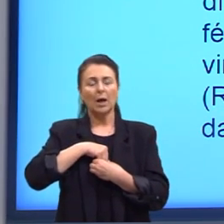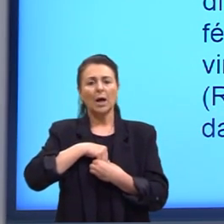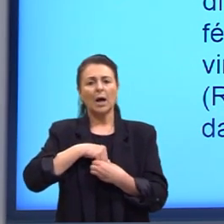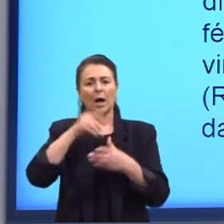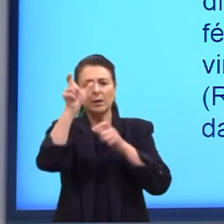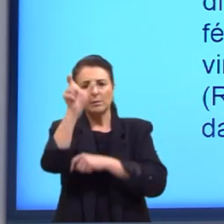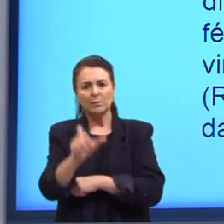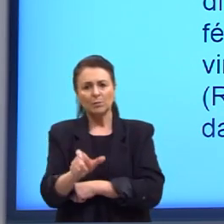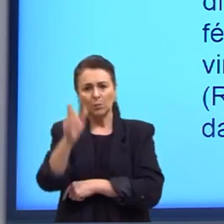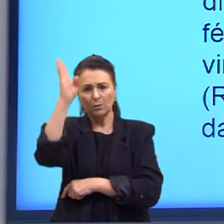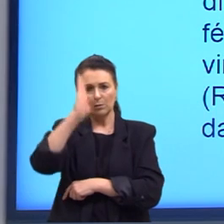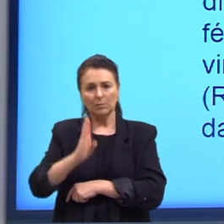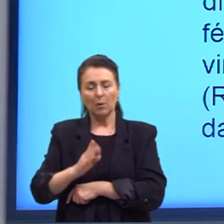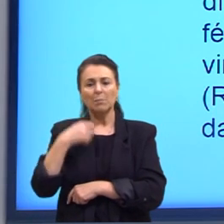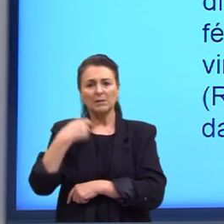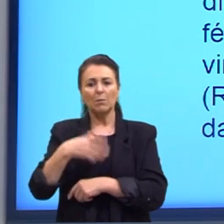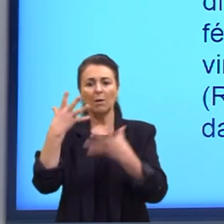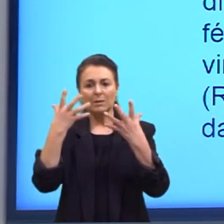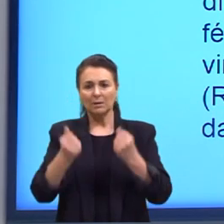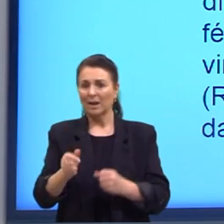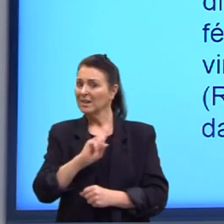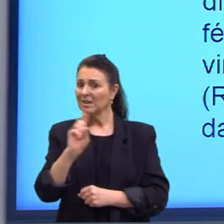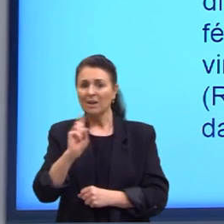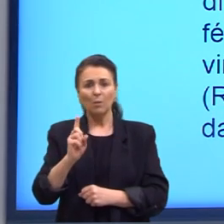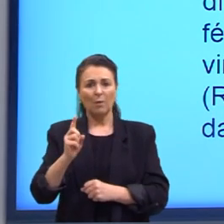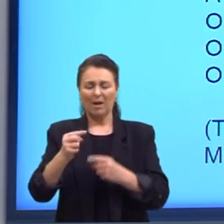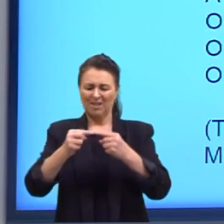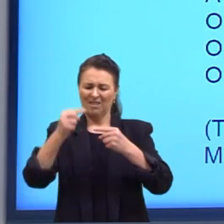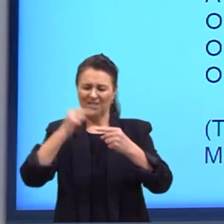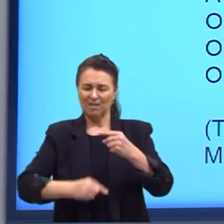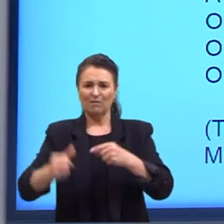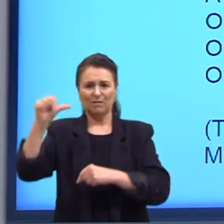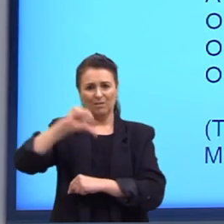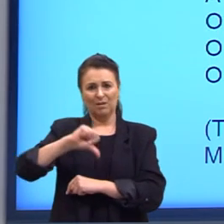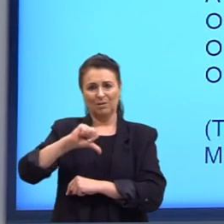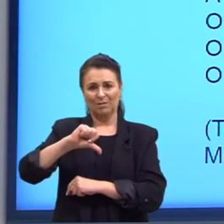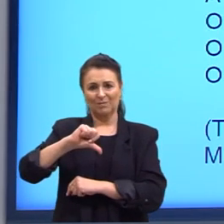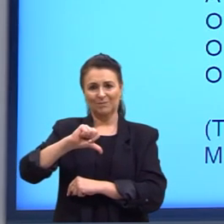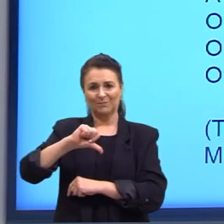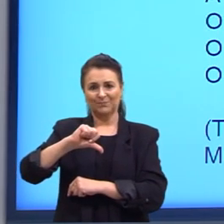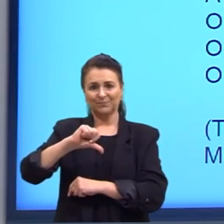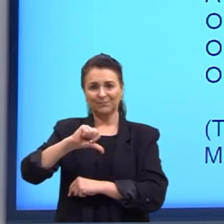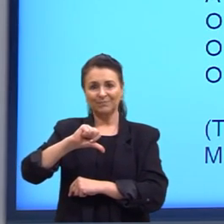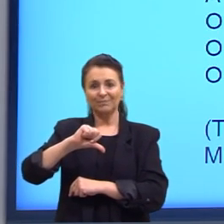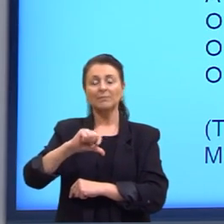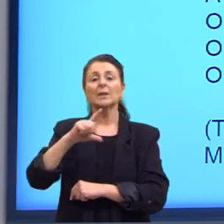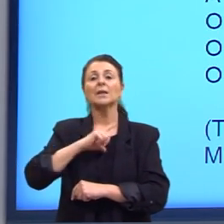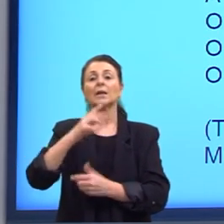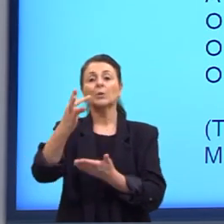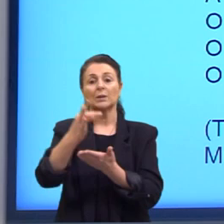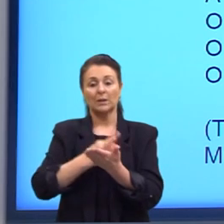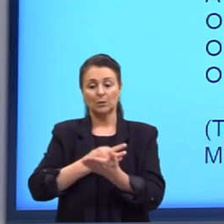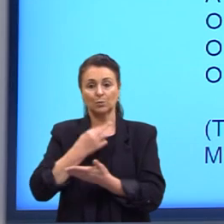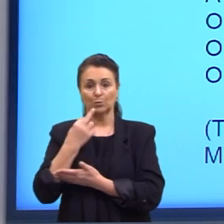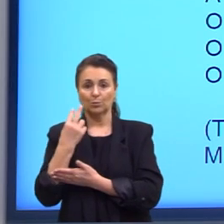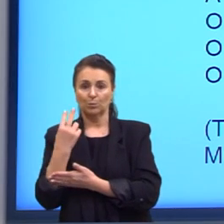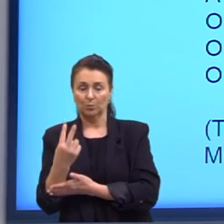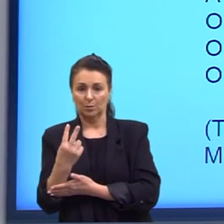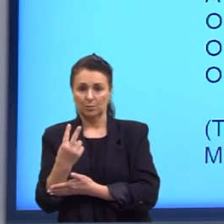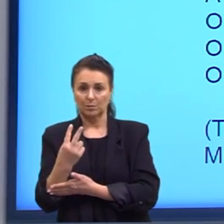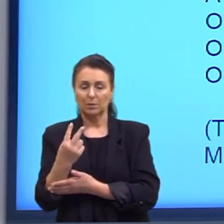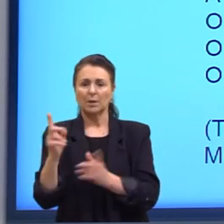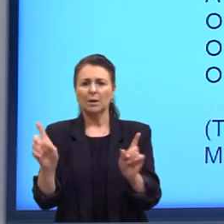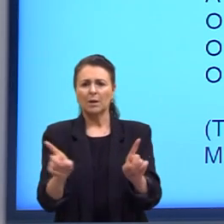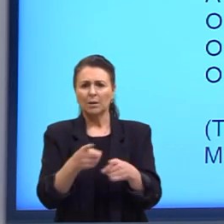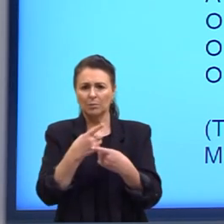precisa se convencer de que não é um vira-latas Oi e a gente tem um texto 2 que é